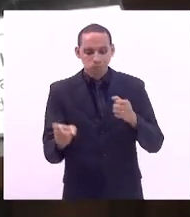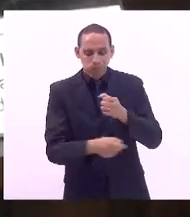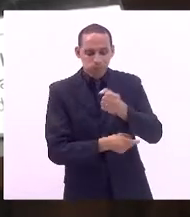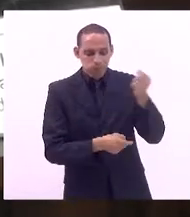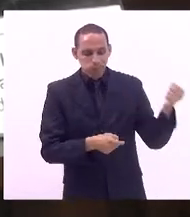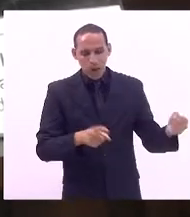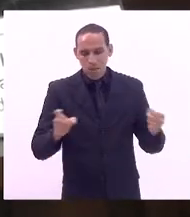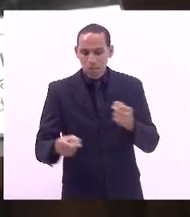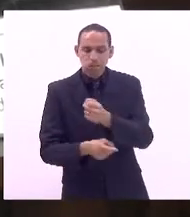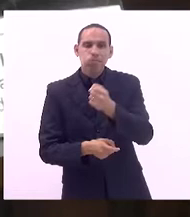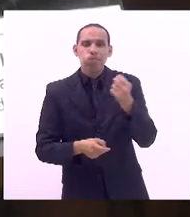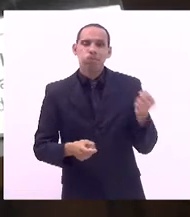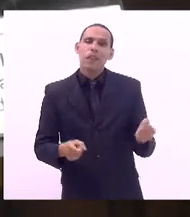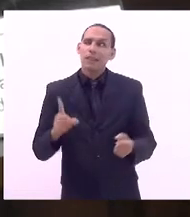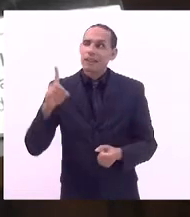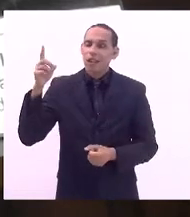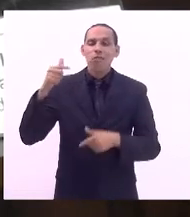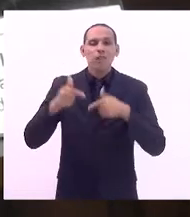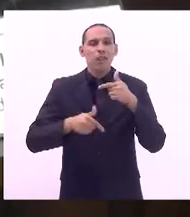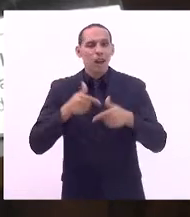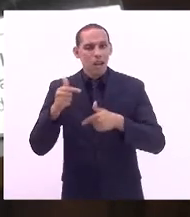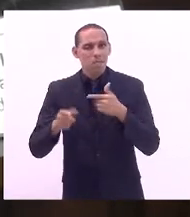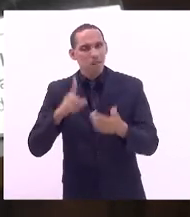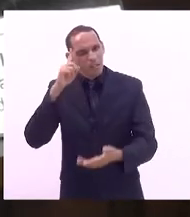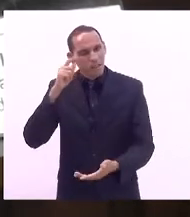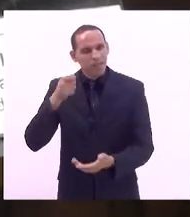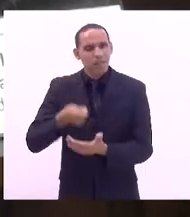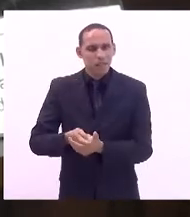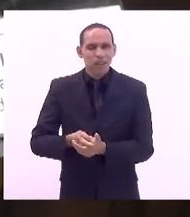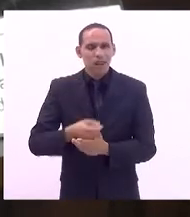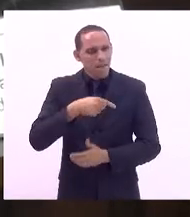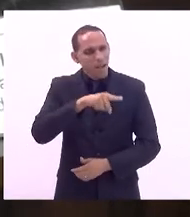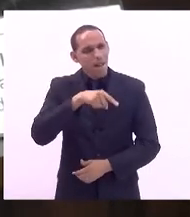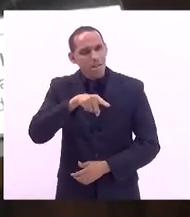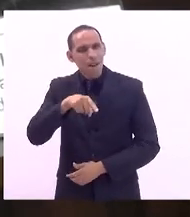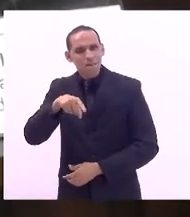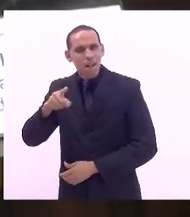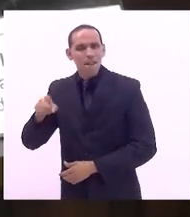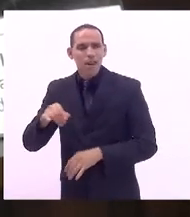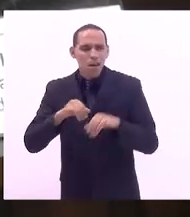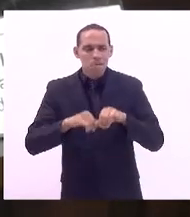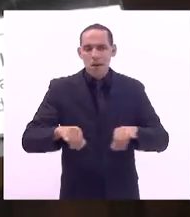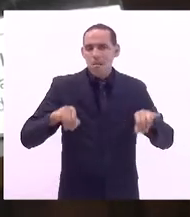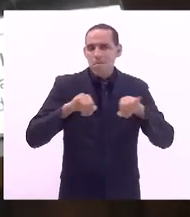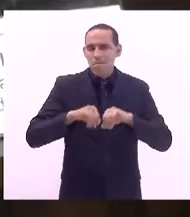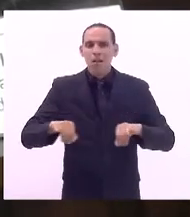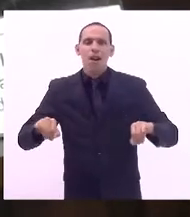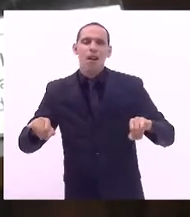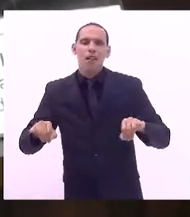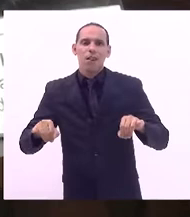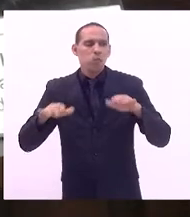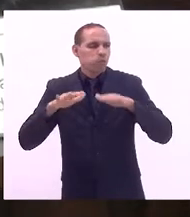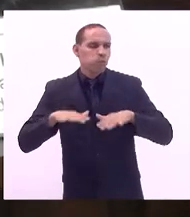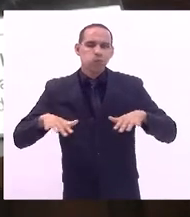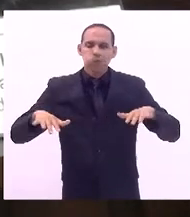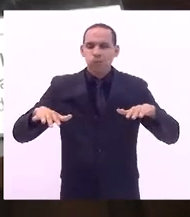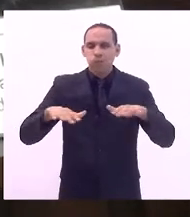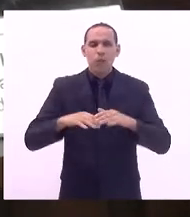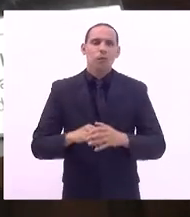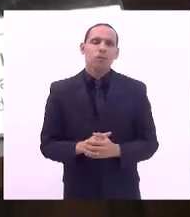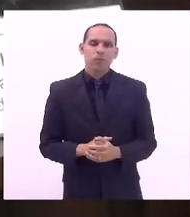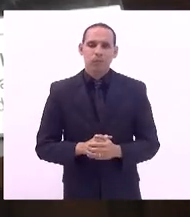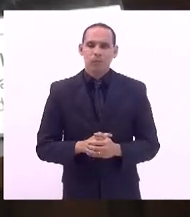trabalha é assim que o Senhor Deus determina e de por todo mundo e pregai o Evangelho a toda criatura